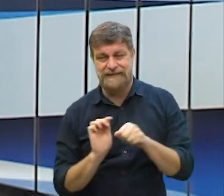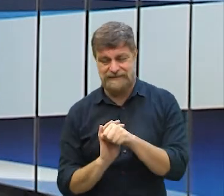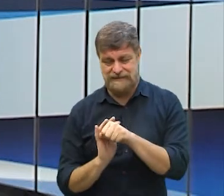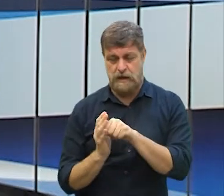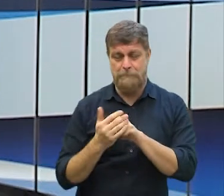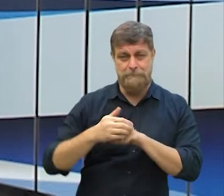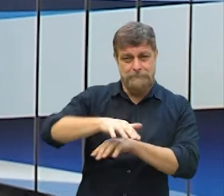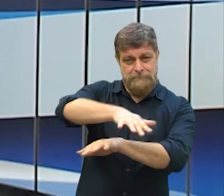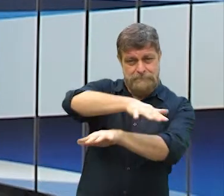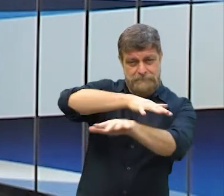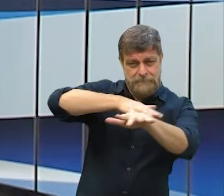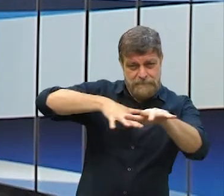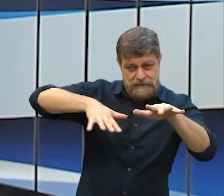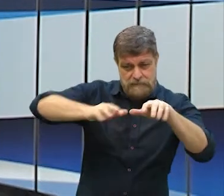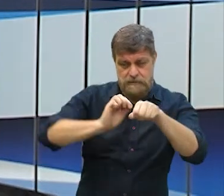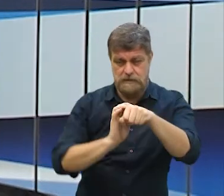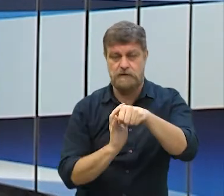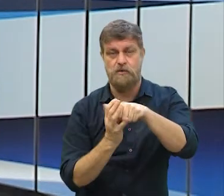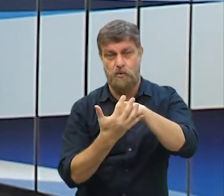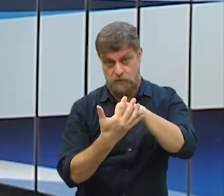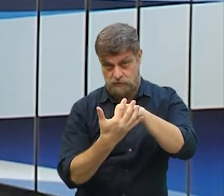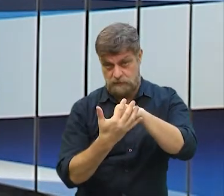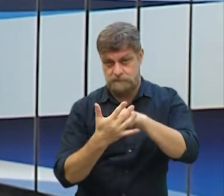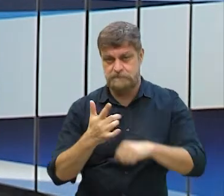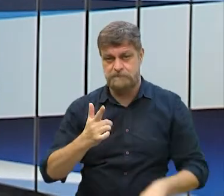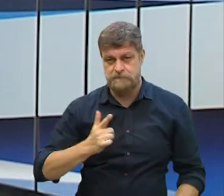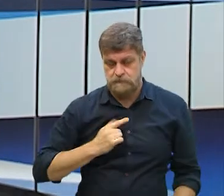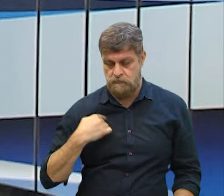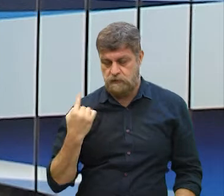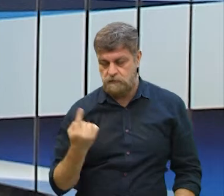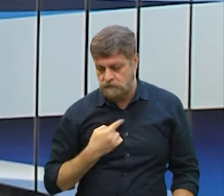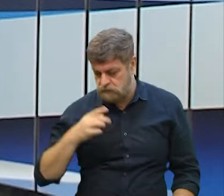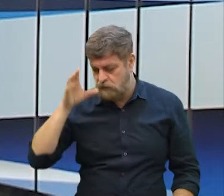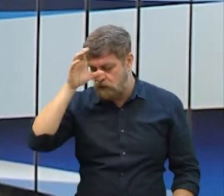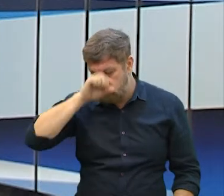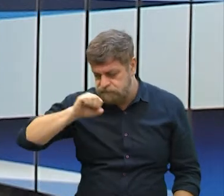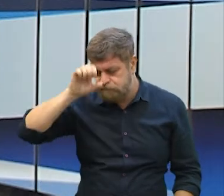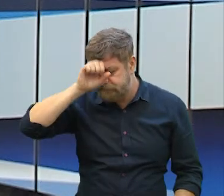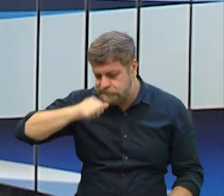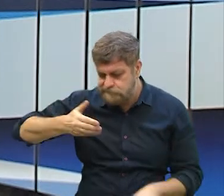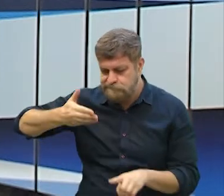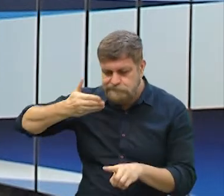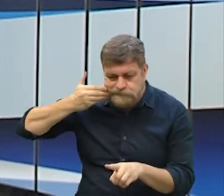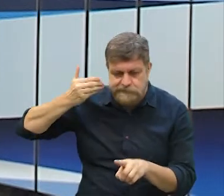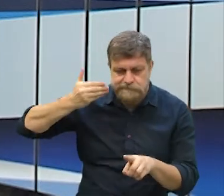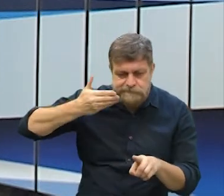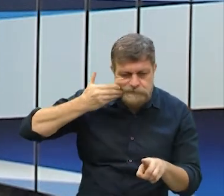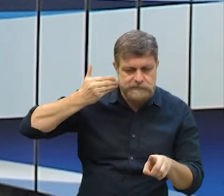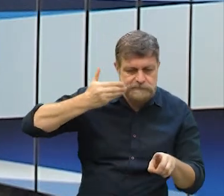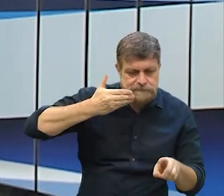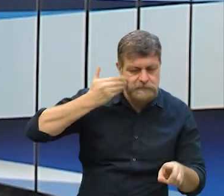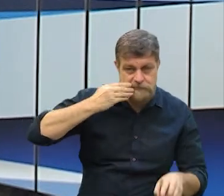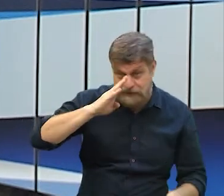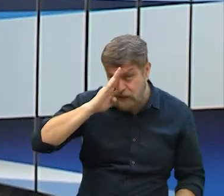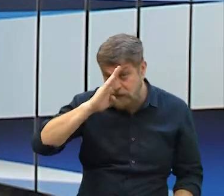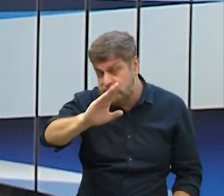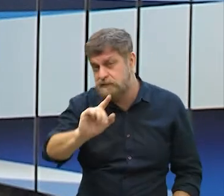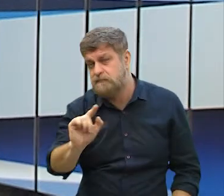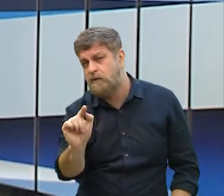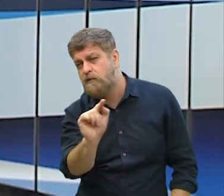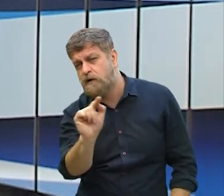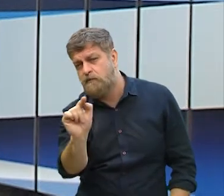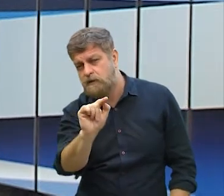estamos vivendo a pandemia do coronavírus. Entre as lições que nós podemos tirar dessa época, a